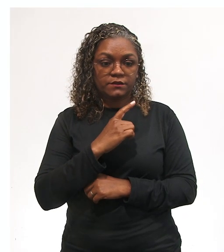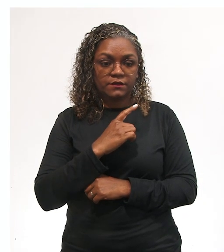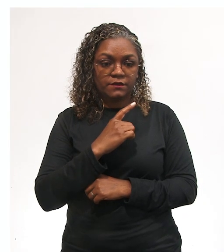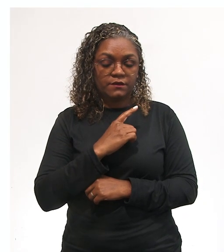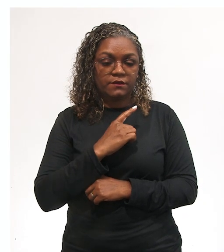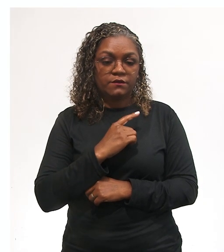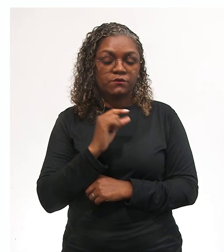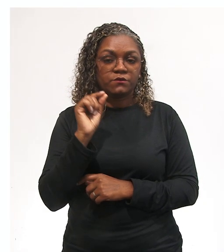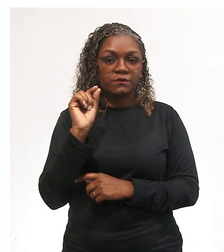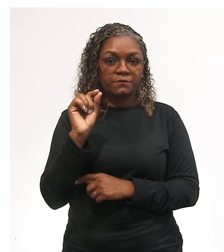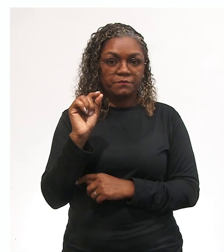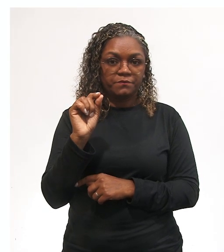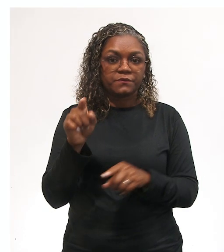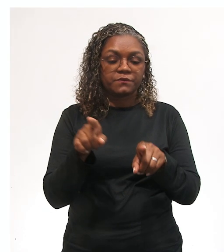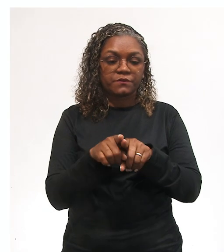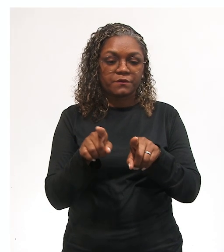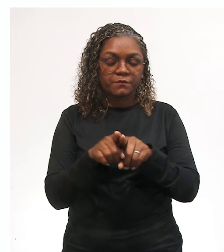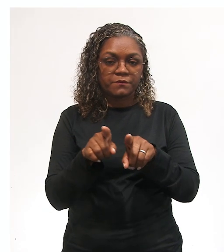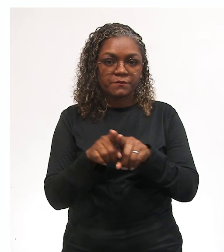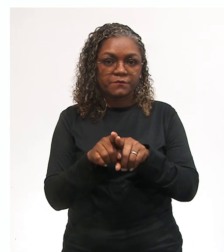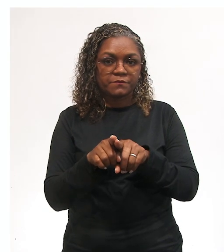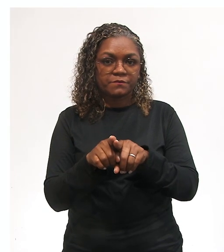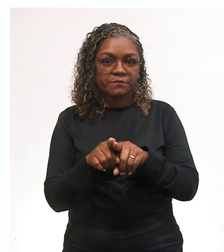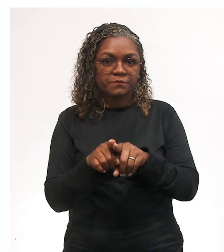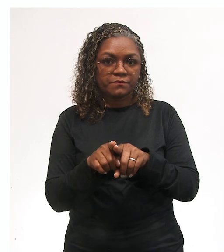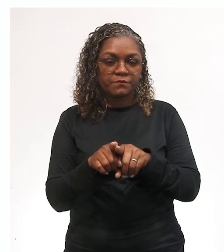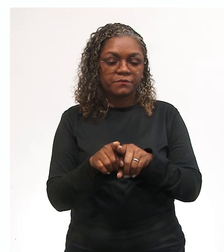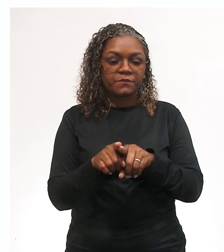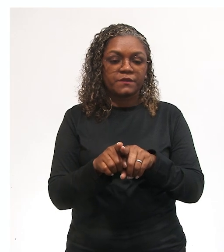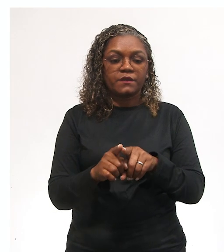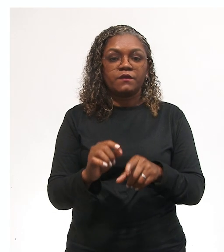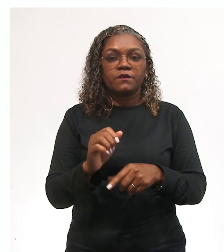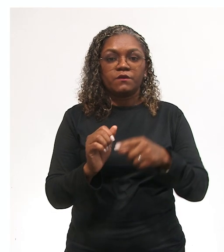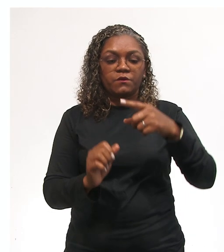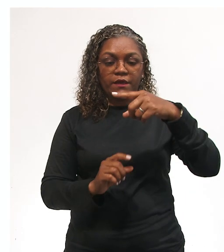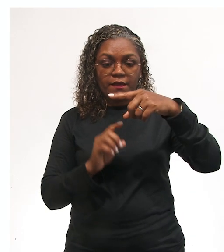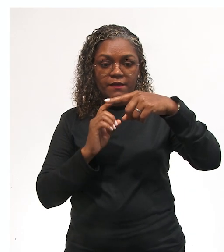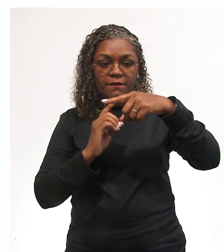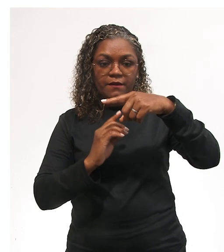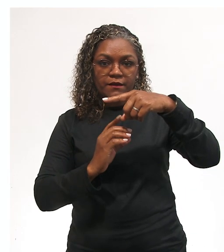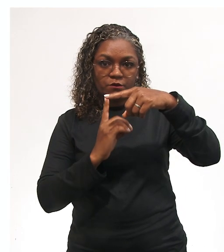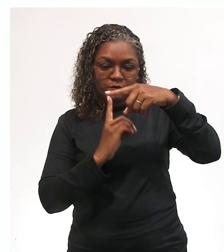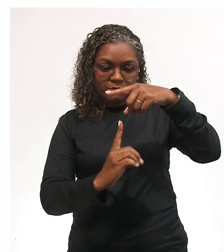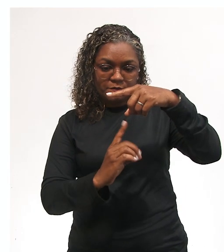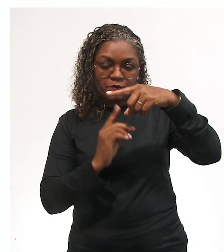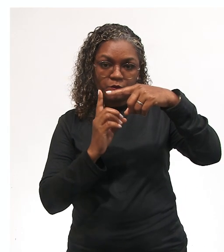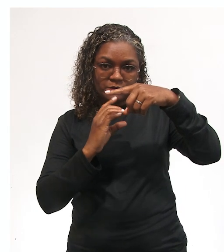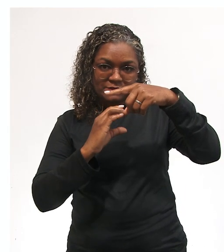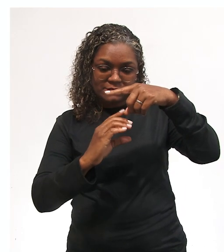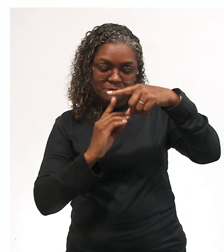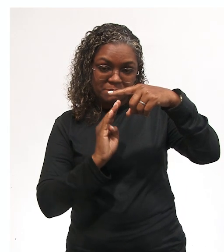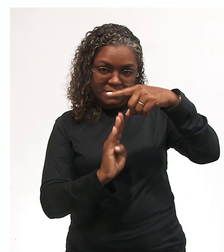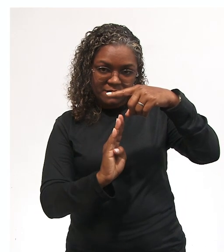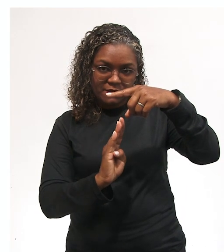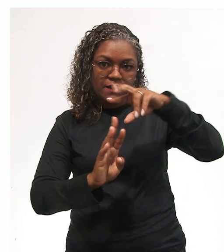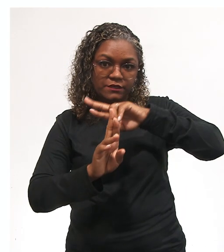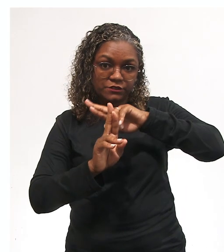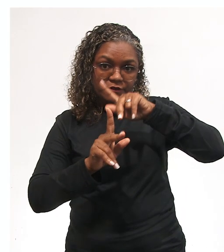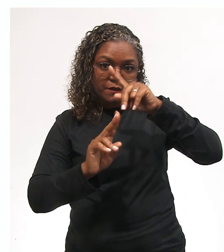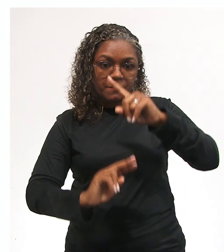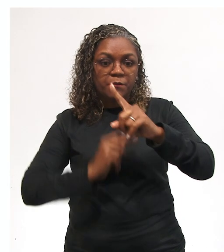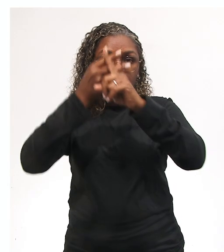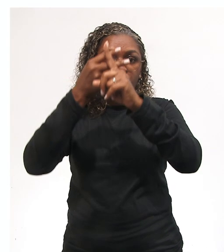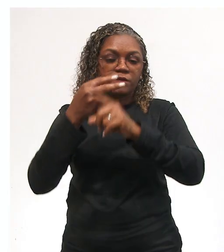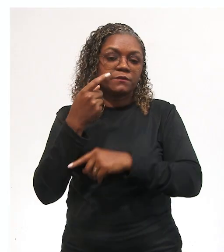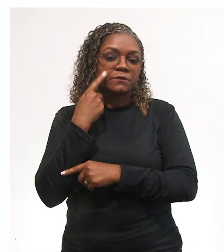grandezas em que o numerador seja o dobro do denominador. Então, nós temos aqui